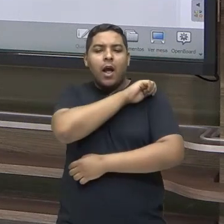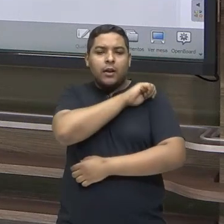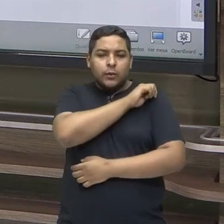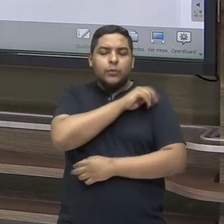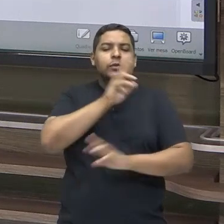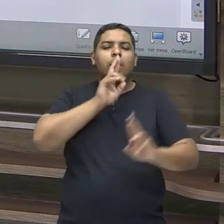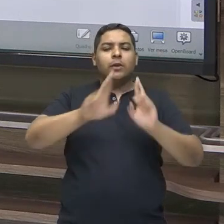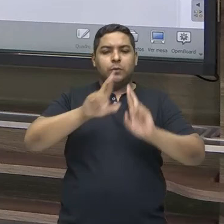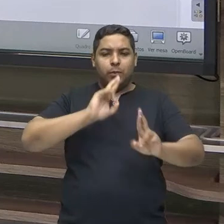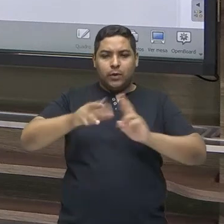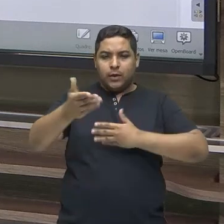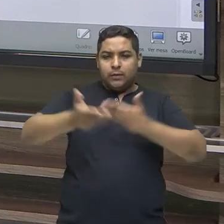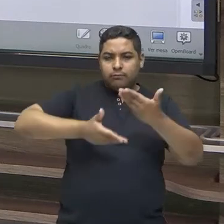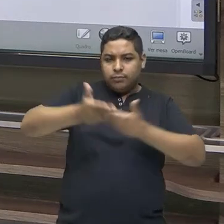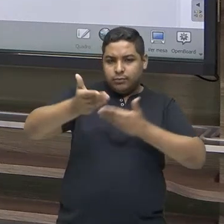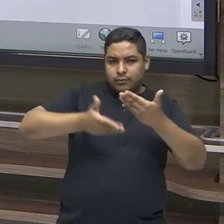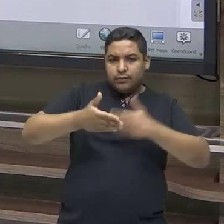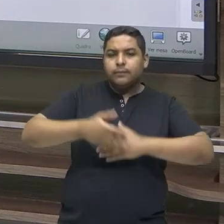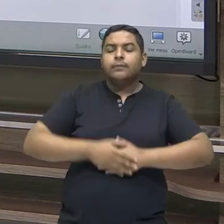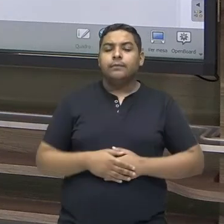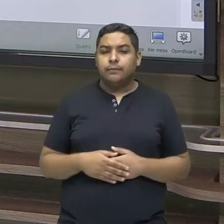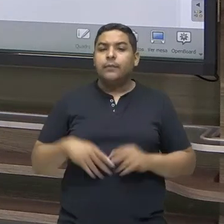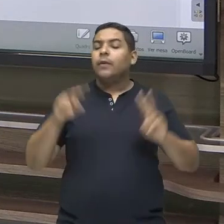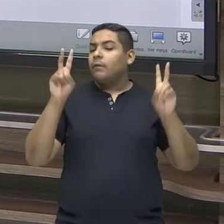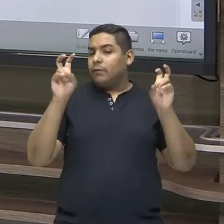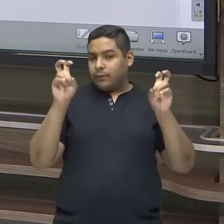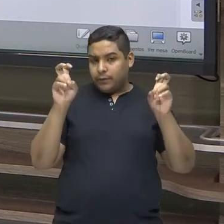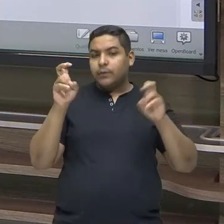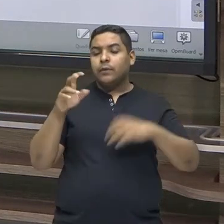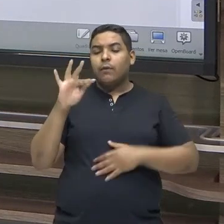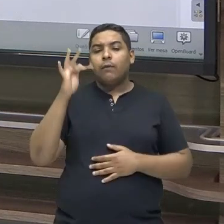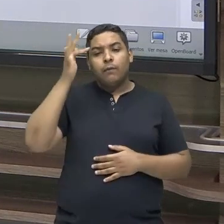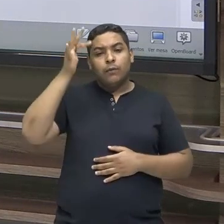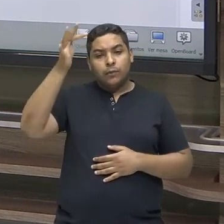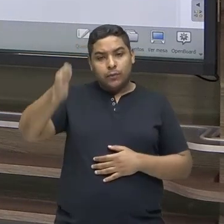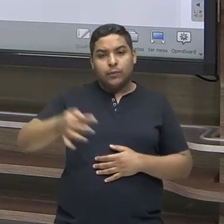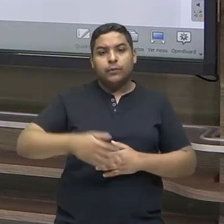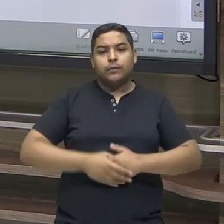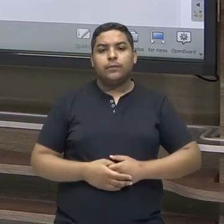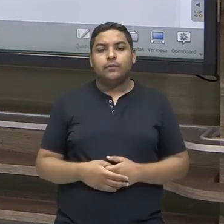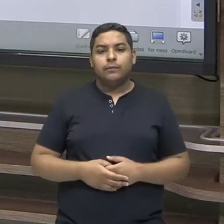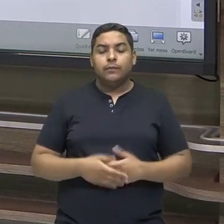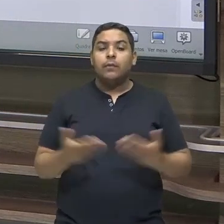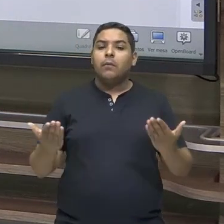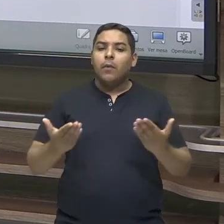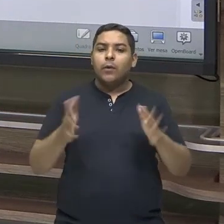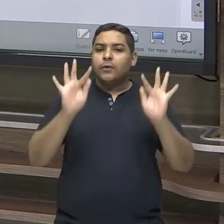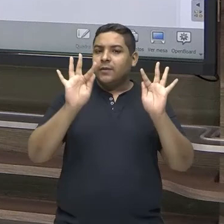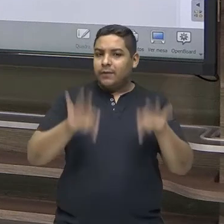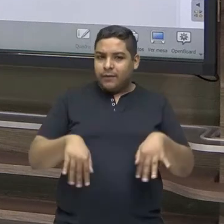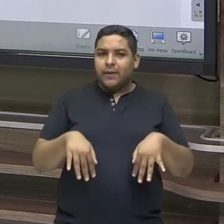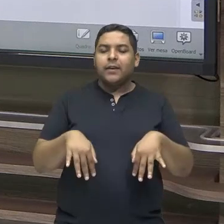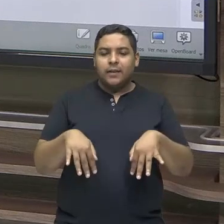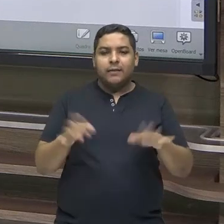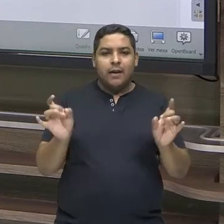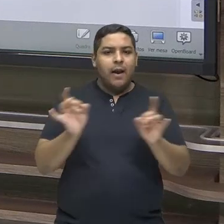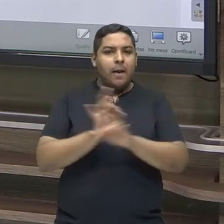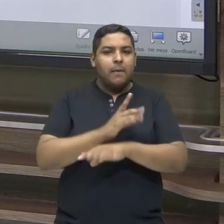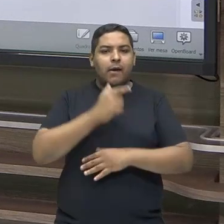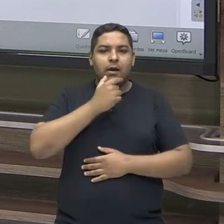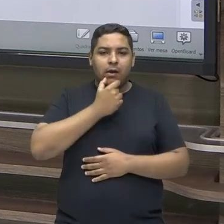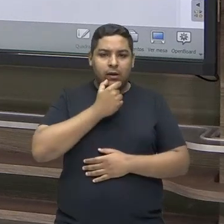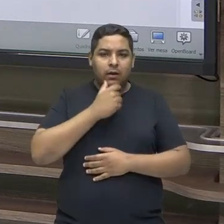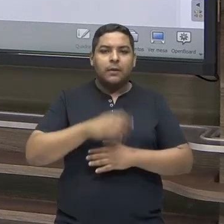tá? Né? Falando aí, tratamos aí sobre esse verbo formador de futuro. E por hoje, então, acabou a aula de língua inglesa,